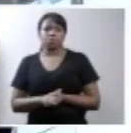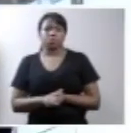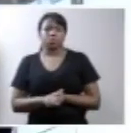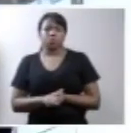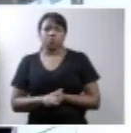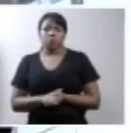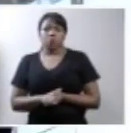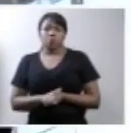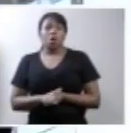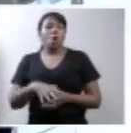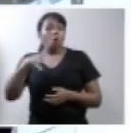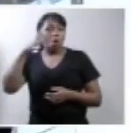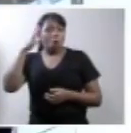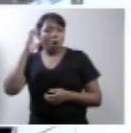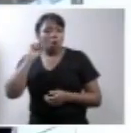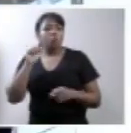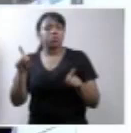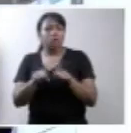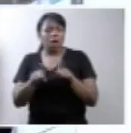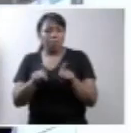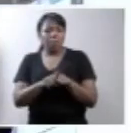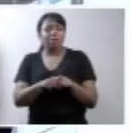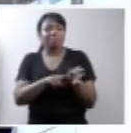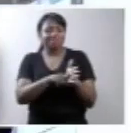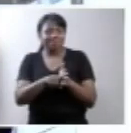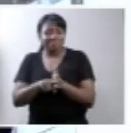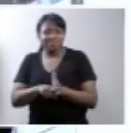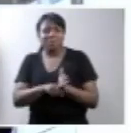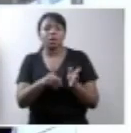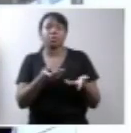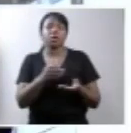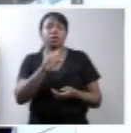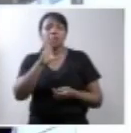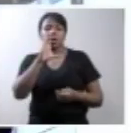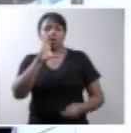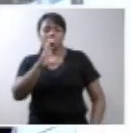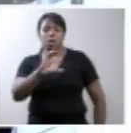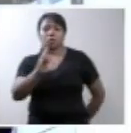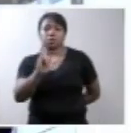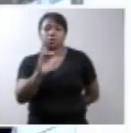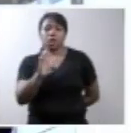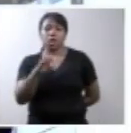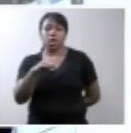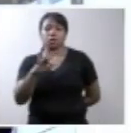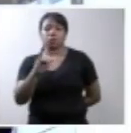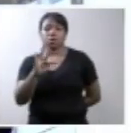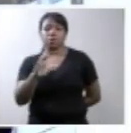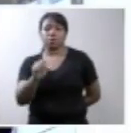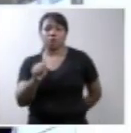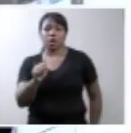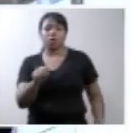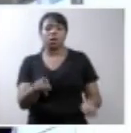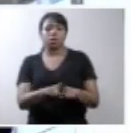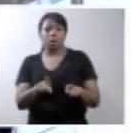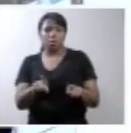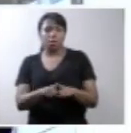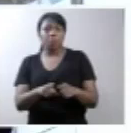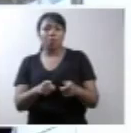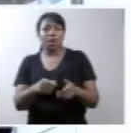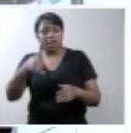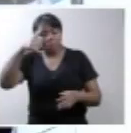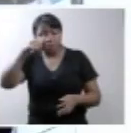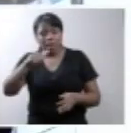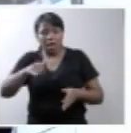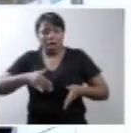filho houve quem falasse em razão científica para o aborto falava